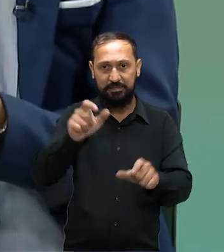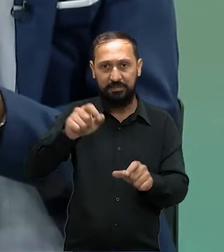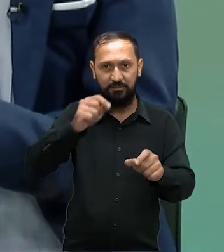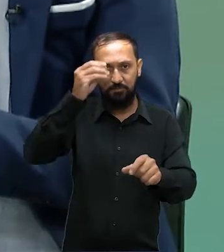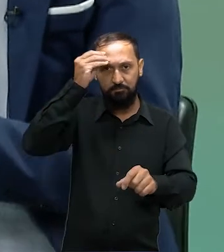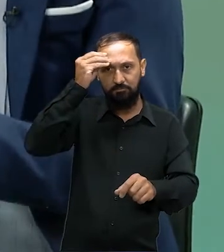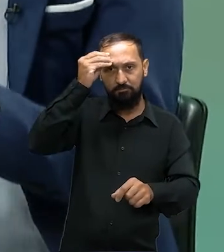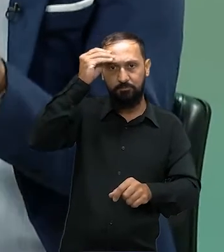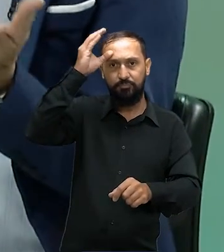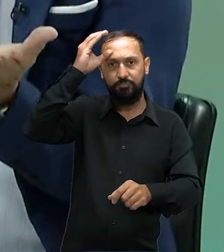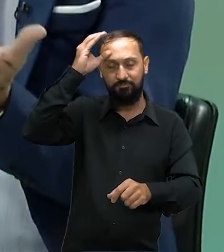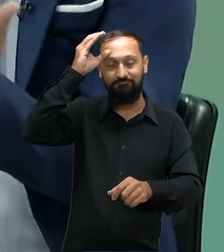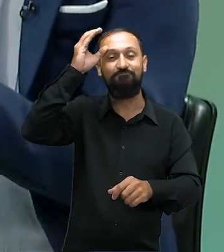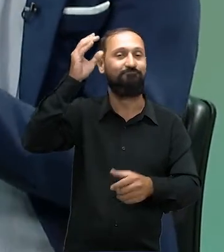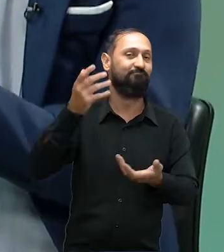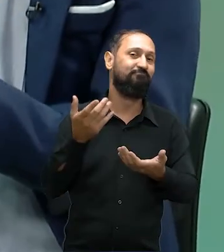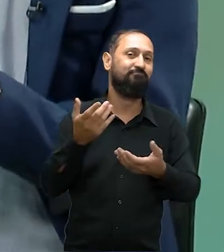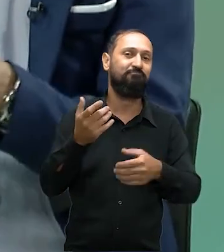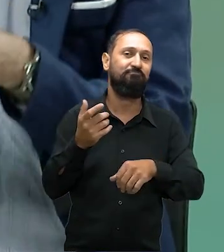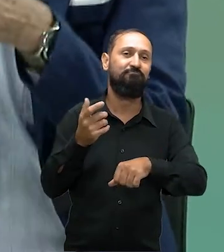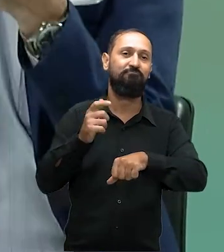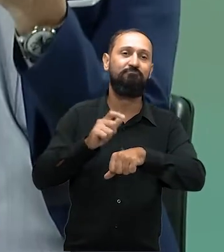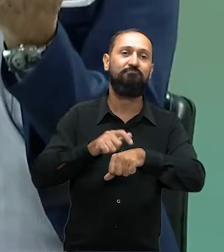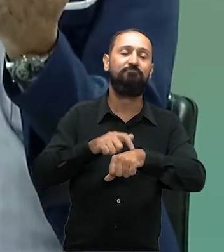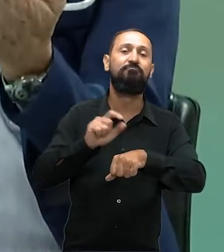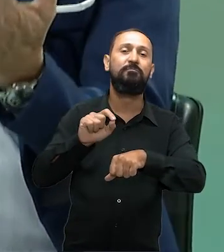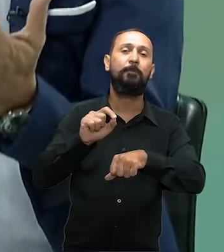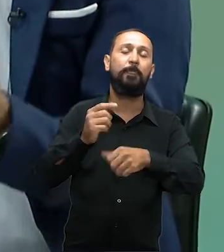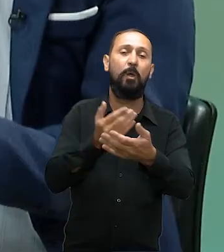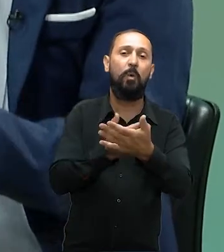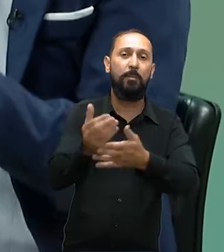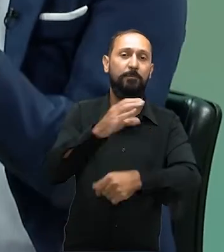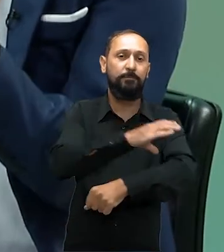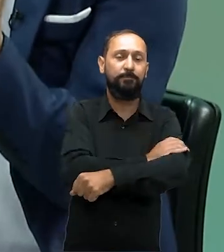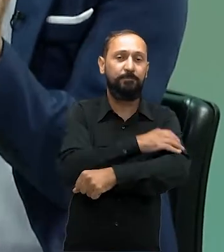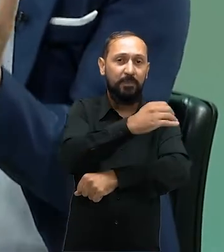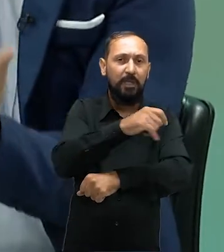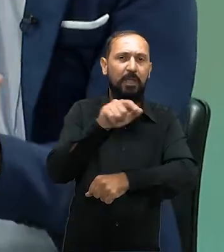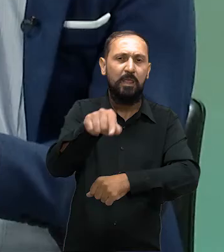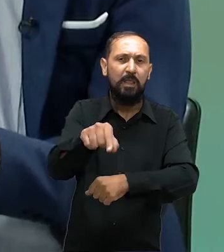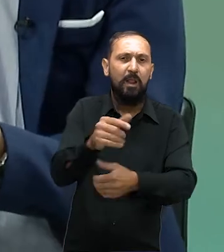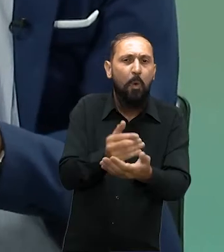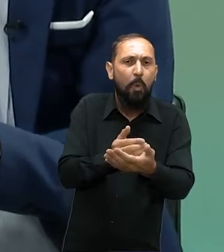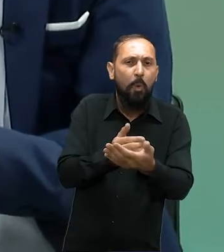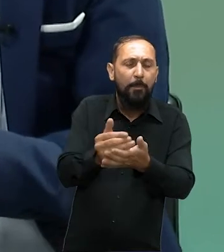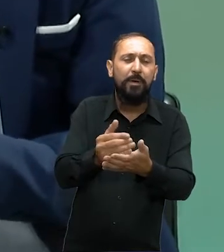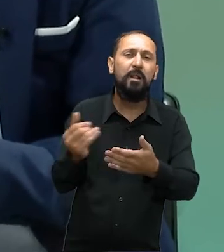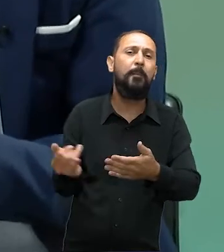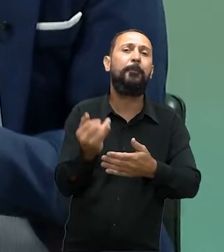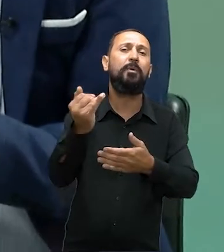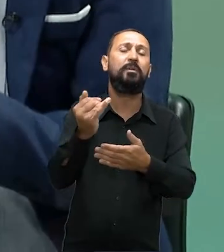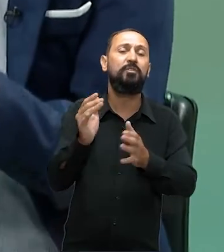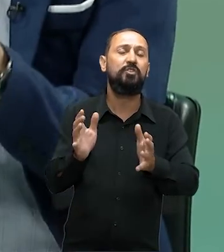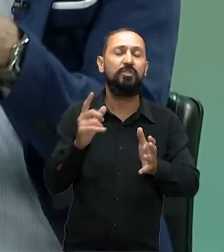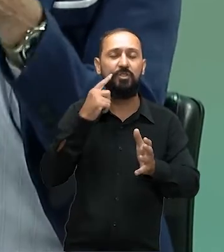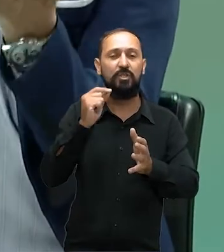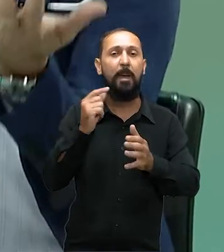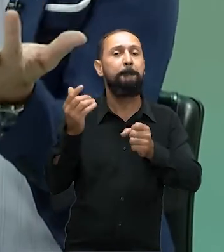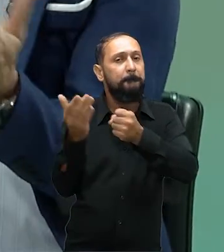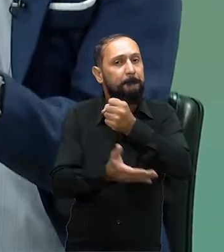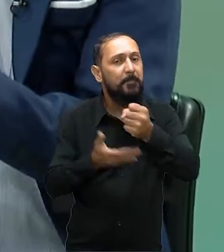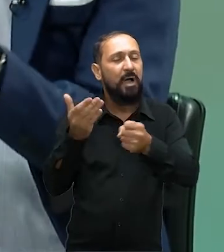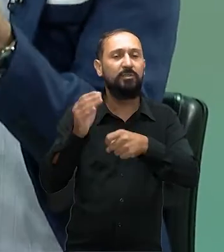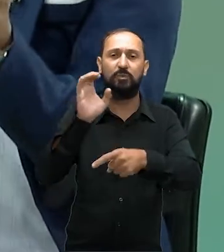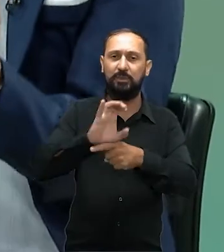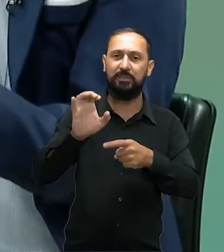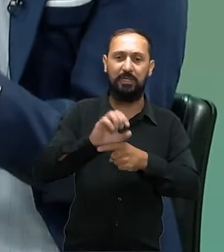um cidadão consciente. A partir do momento que ele tem esse empoderamento, que ele é a mola mestra do Estado, que